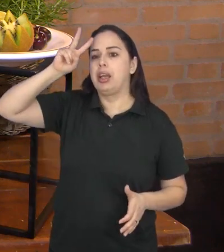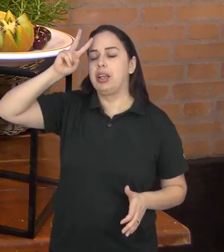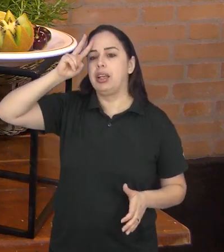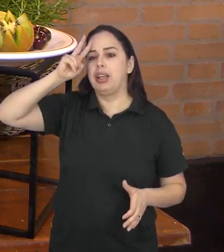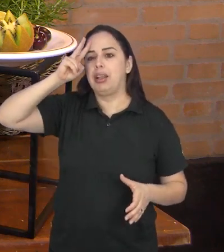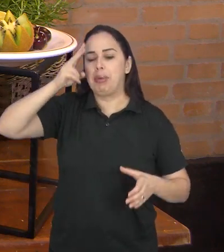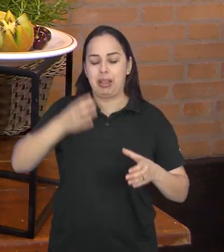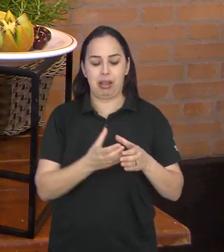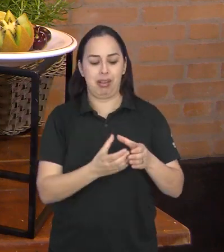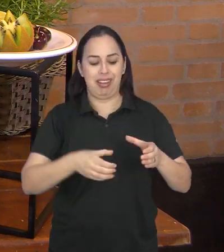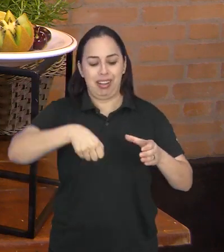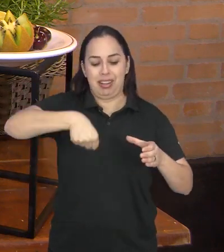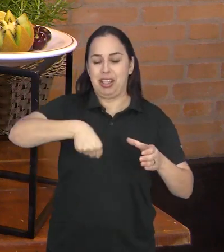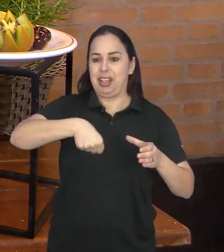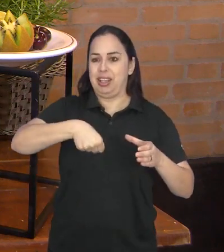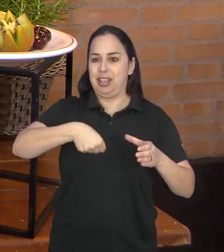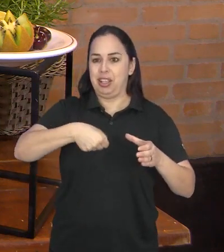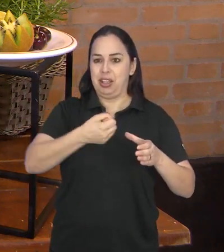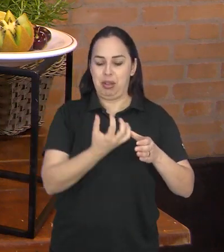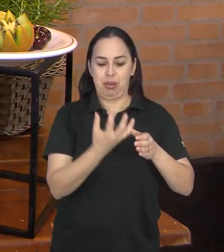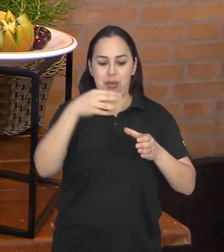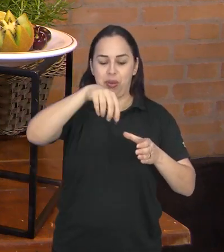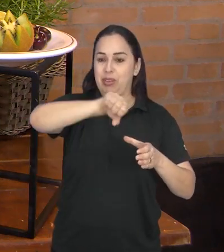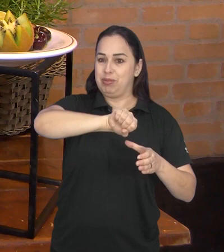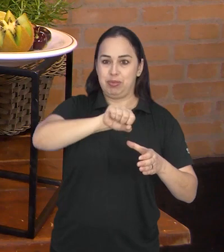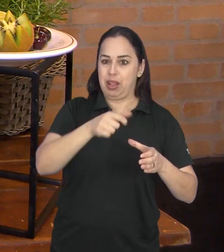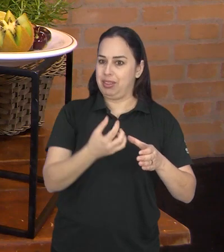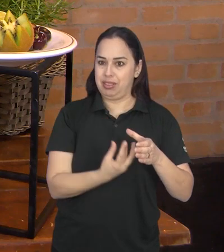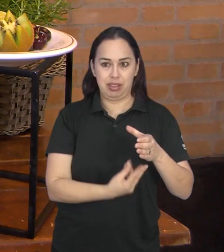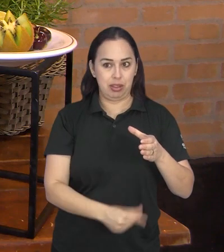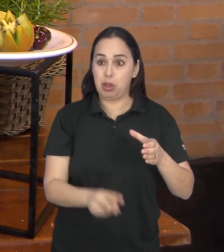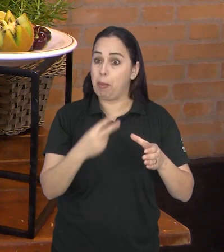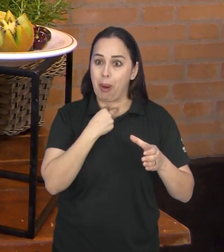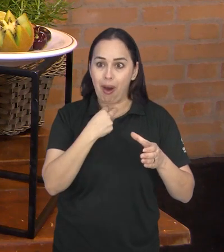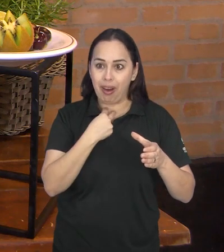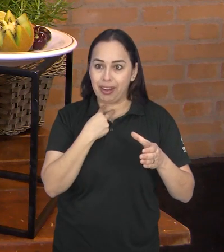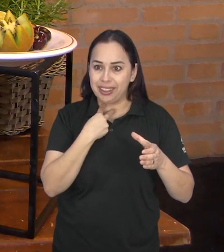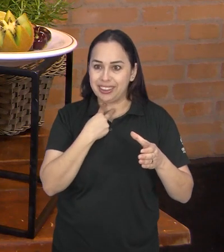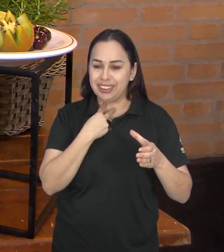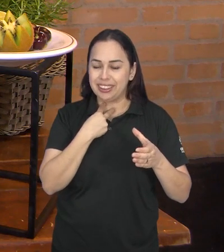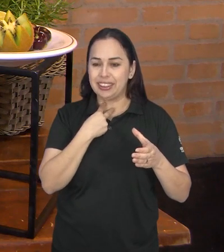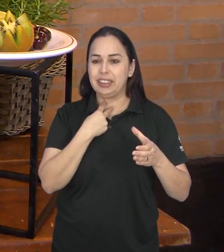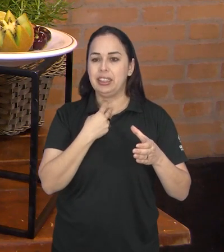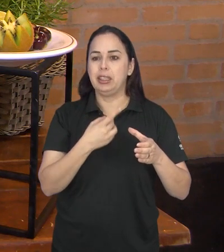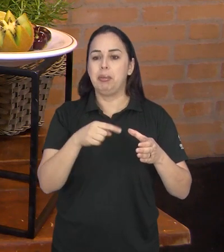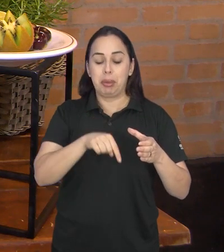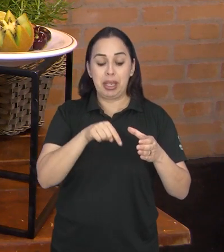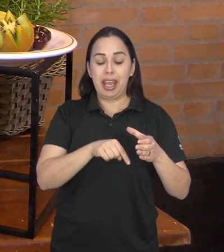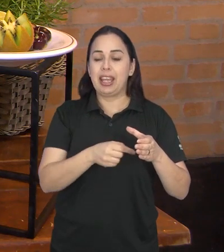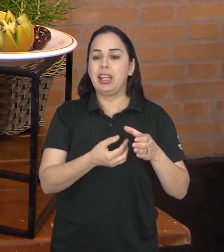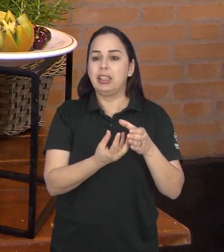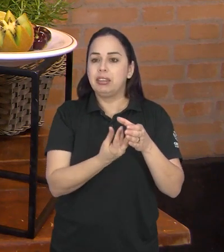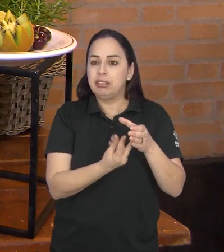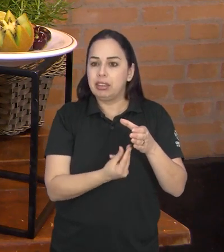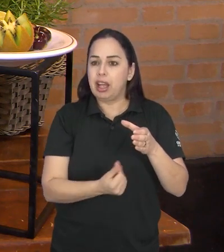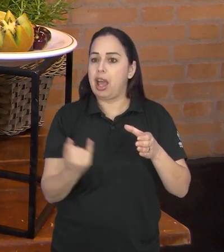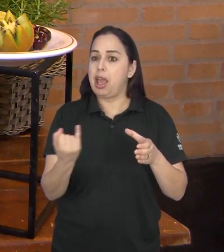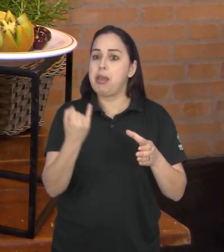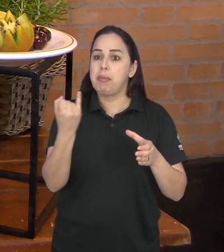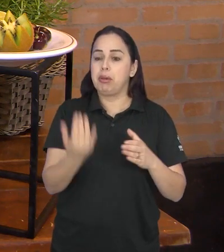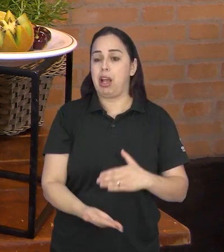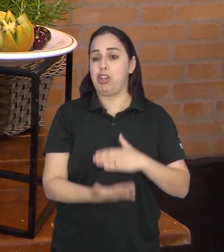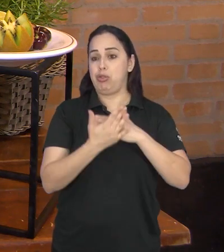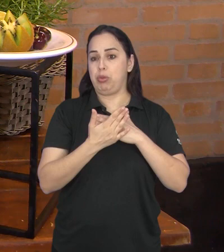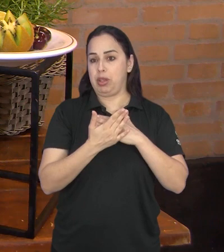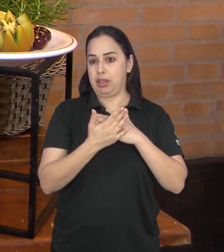é para coar, gente. Ah. Não pode. Se você coar, você tira as fibras, que também tem um processo muito importante